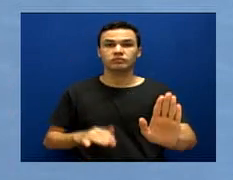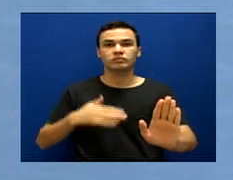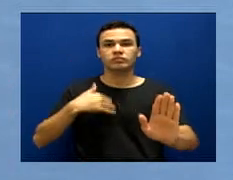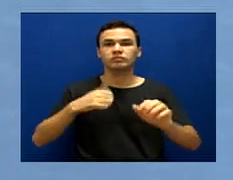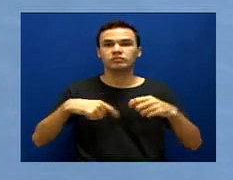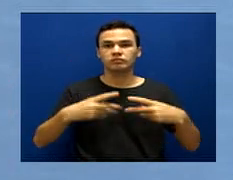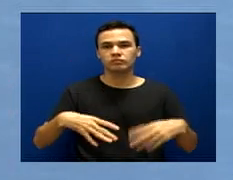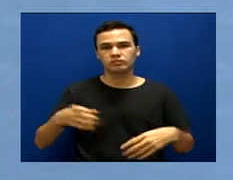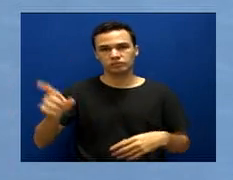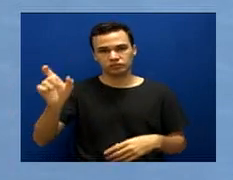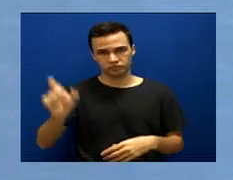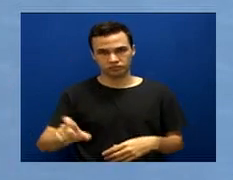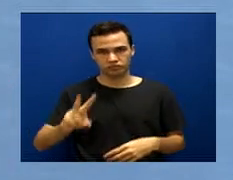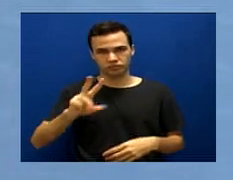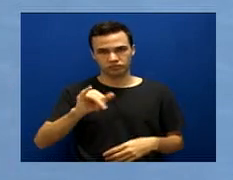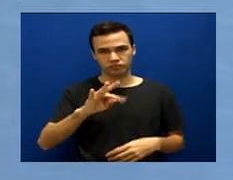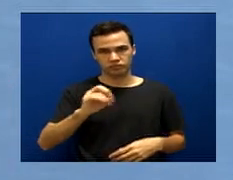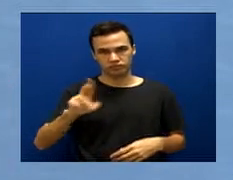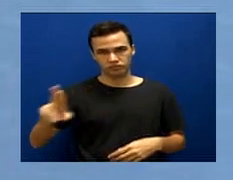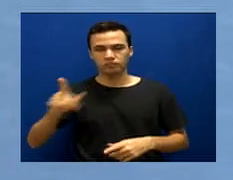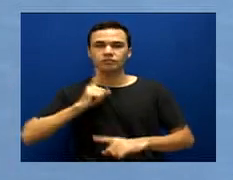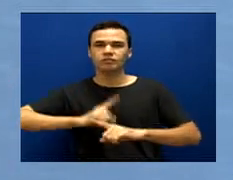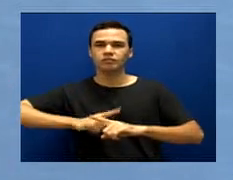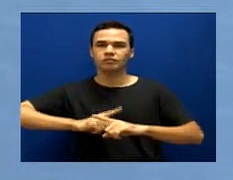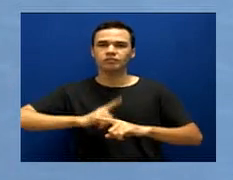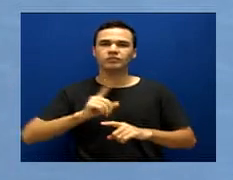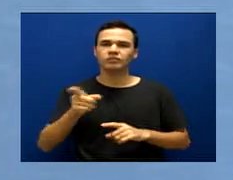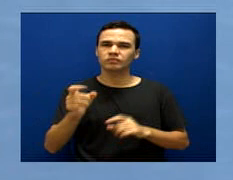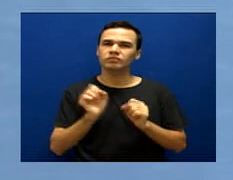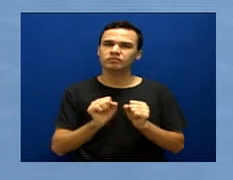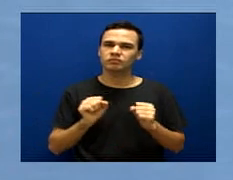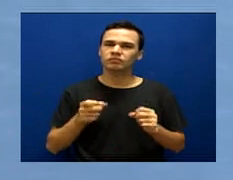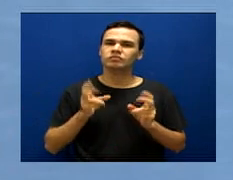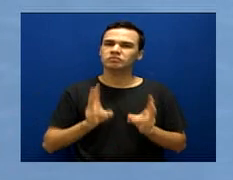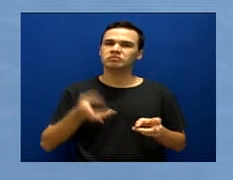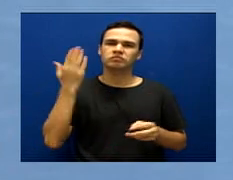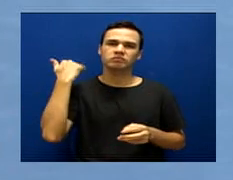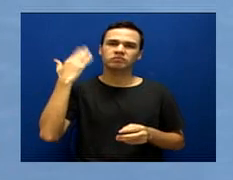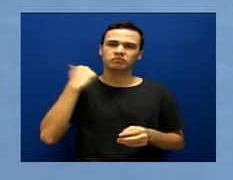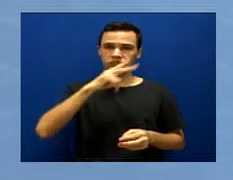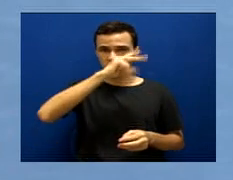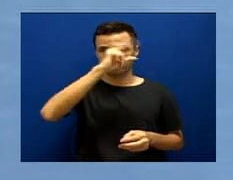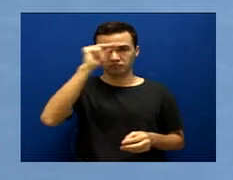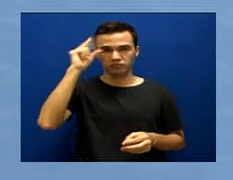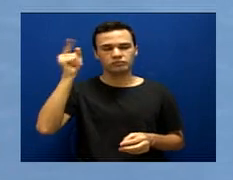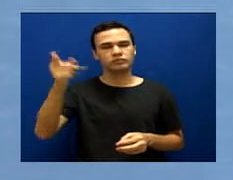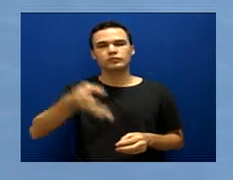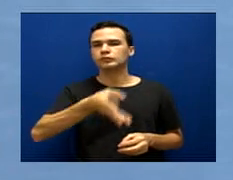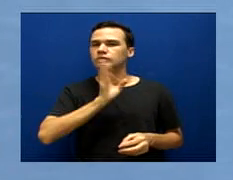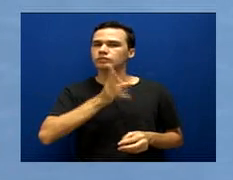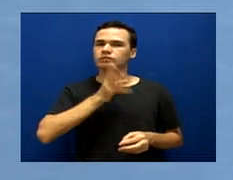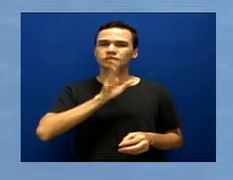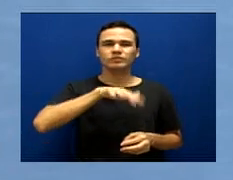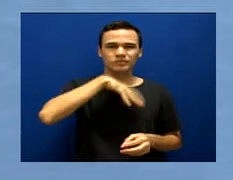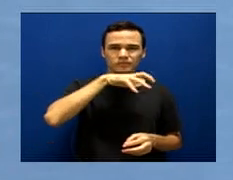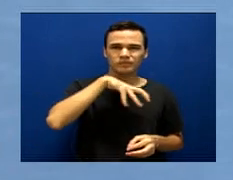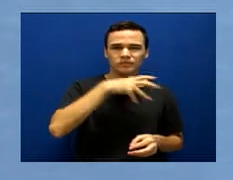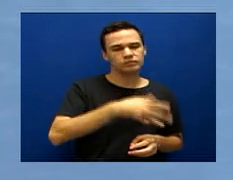eu cito ele, tem que citar ele, porque ele passou por um bom tempo aqui em Sorocaba, quando o prefeito, ele tomou conhecimento da causa